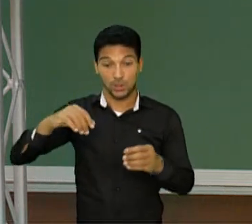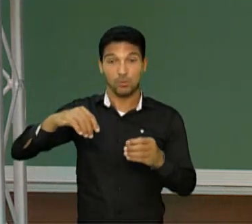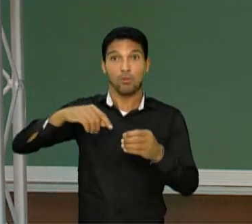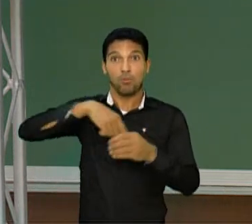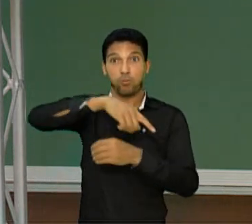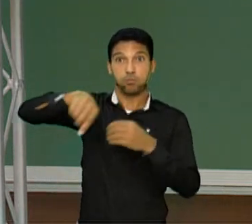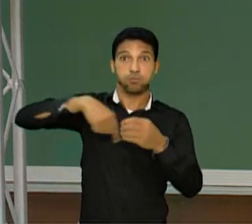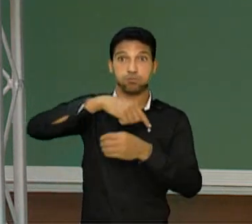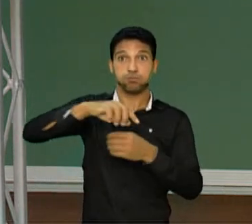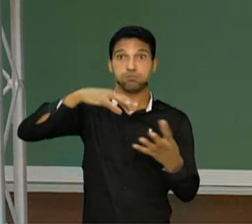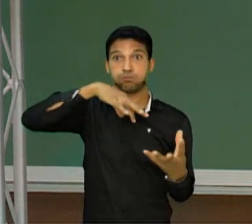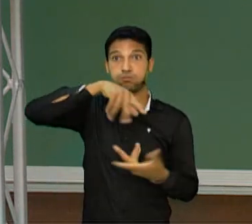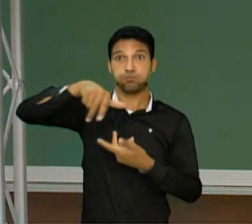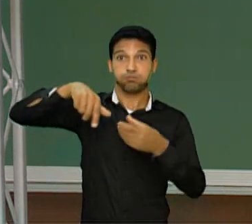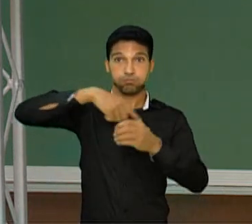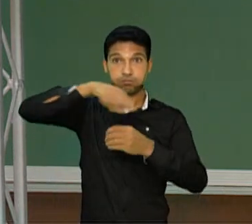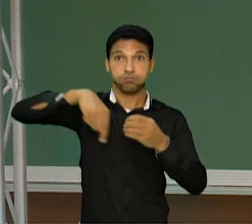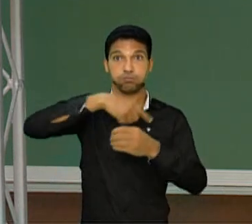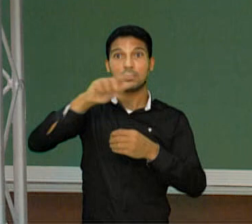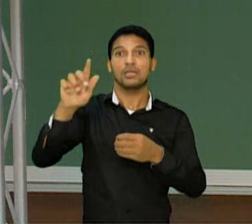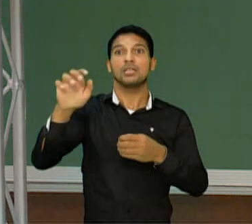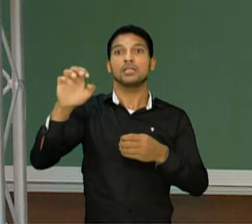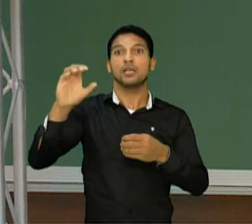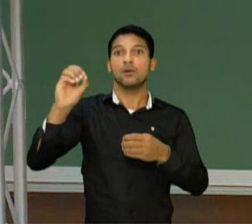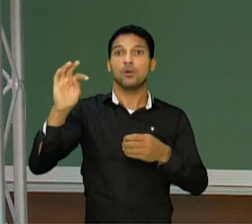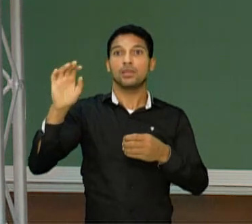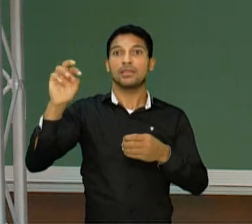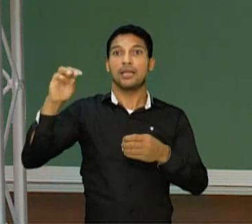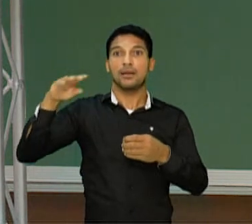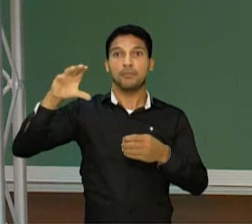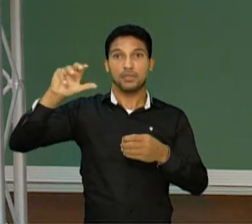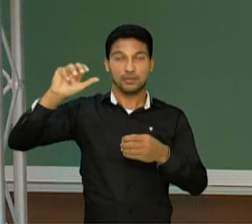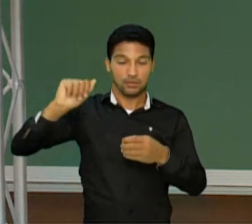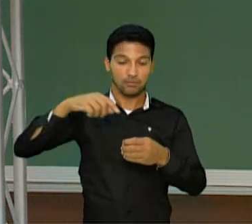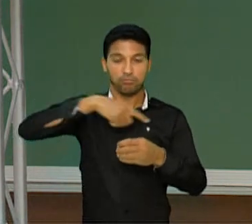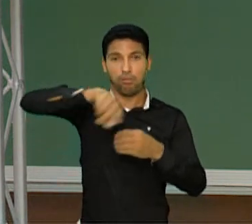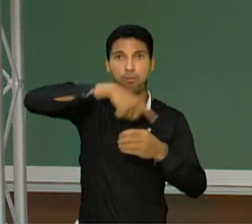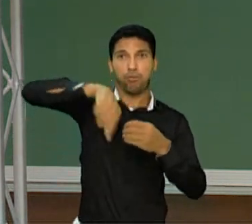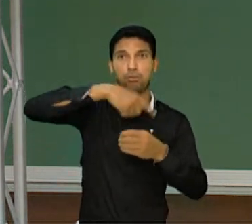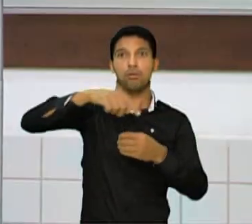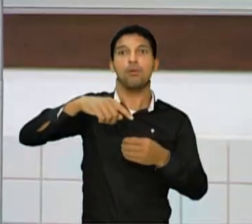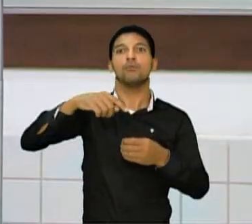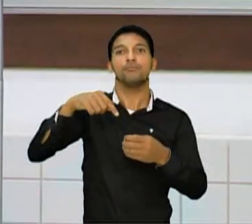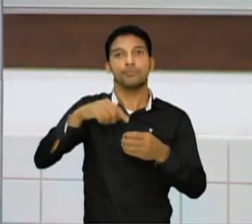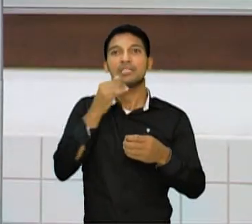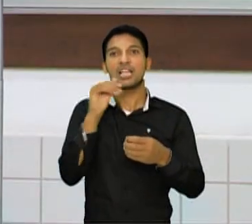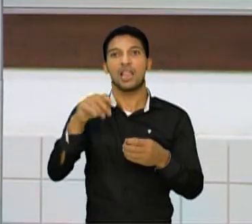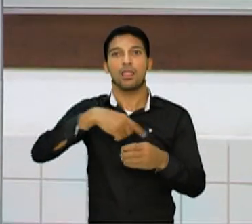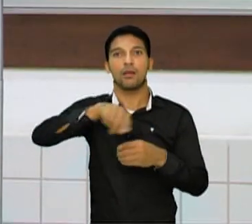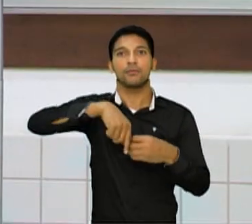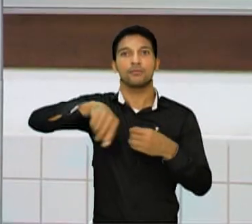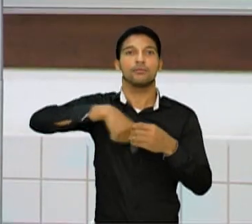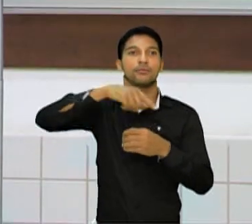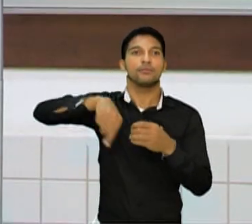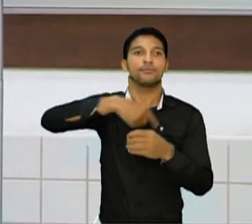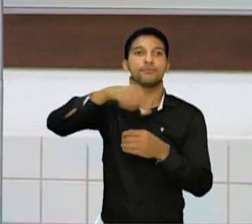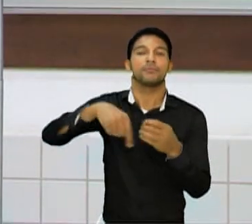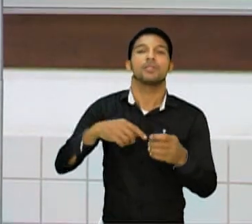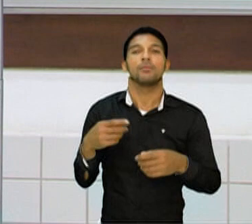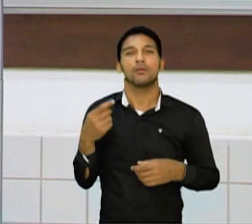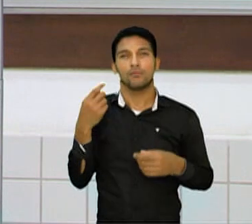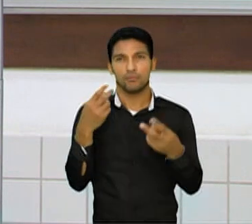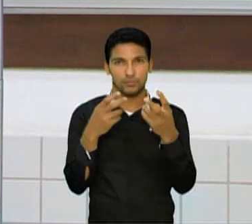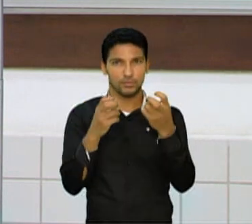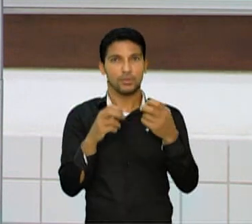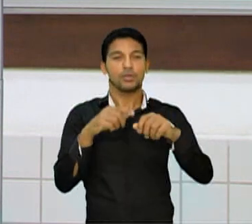um período ainda longo para sua utilização. Então aqui diferenciamos exatamente a situação de tempo ligado